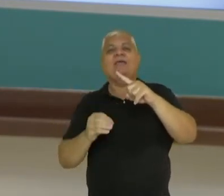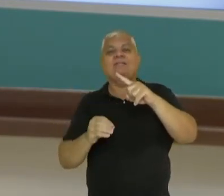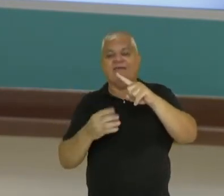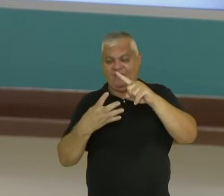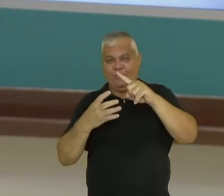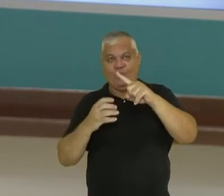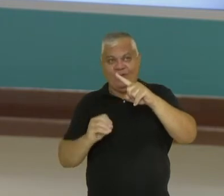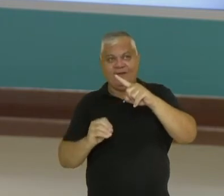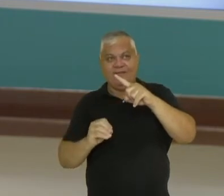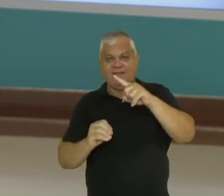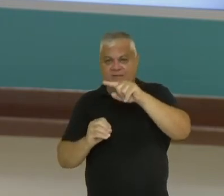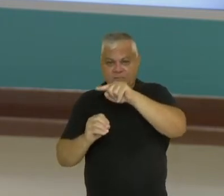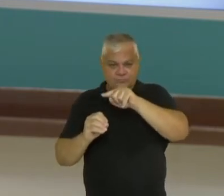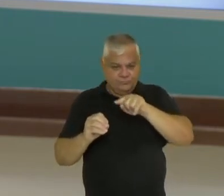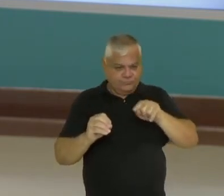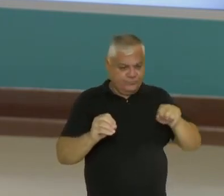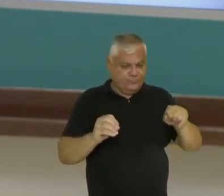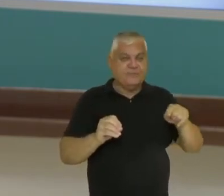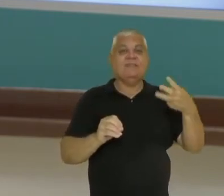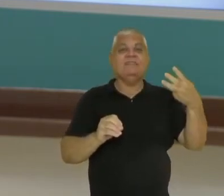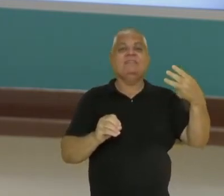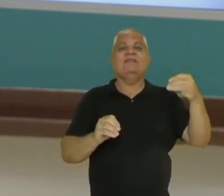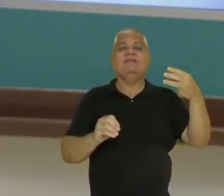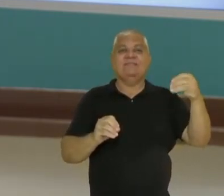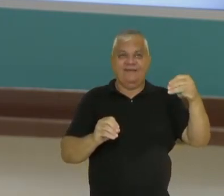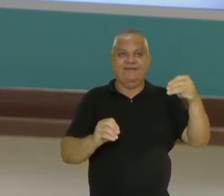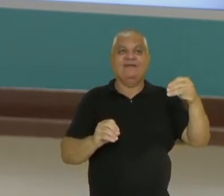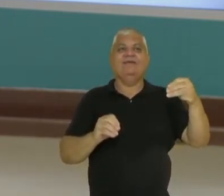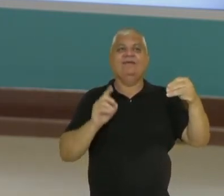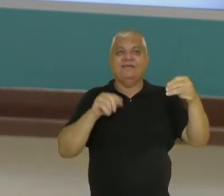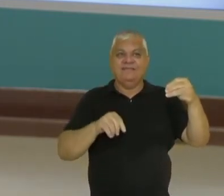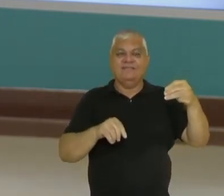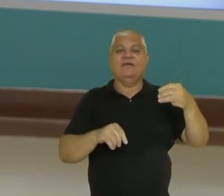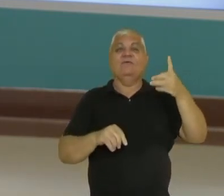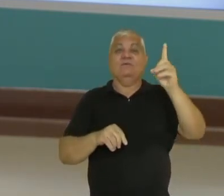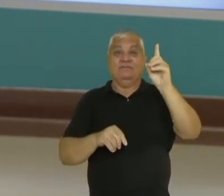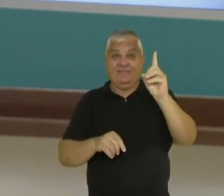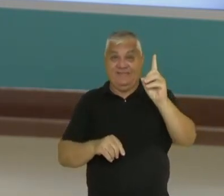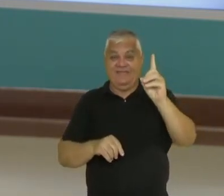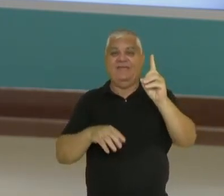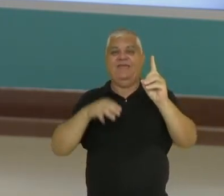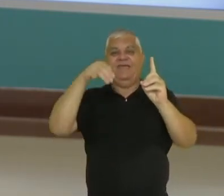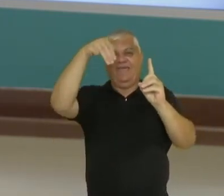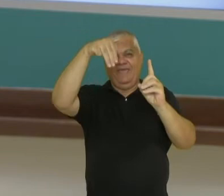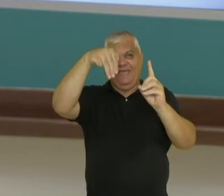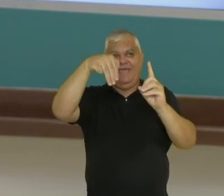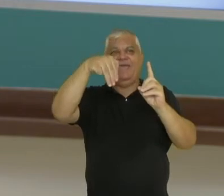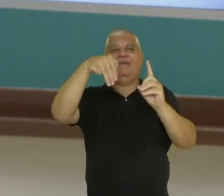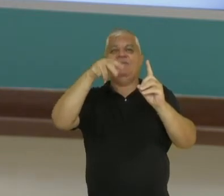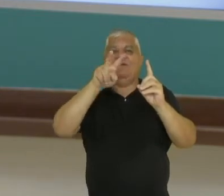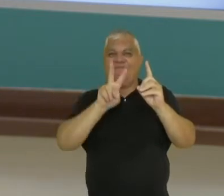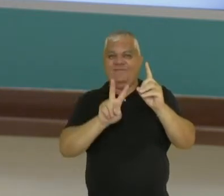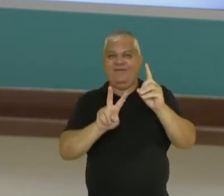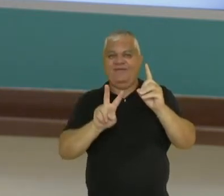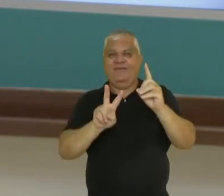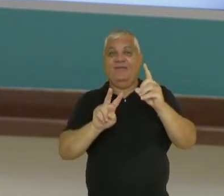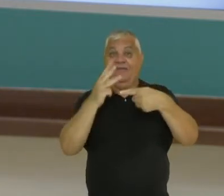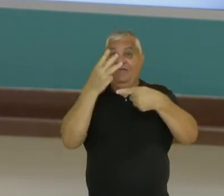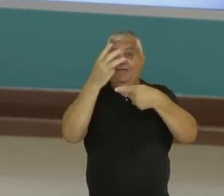né, e uma massa aqui de 30. Então, densidade é igual a massa sobre volume, 30 dividido por 40, a gente